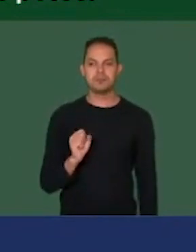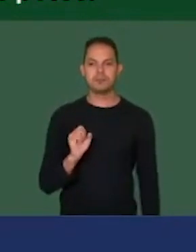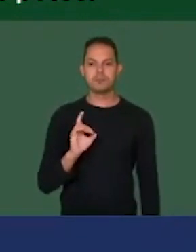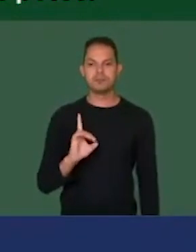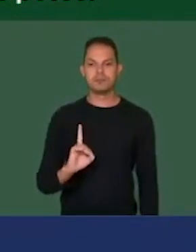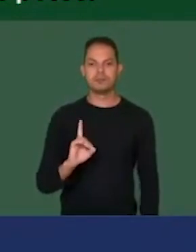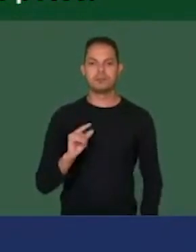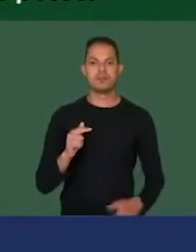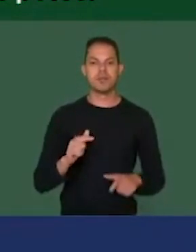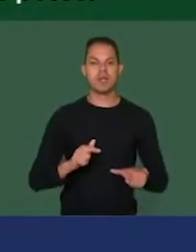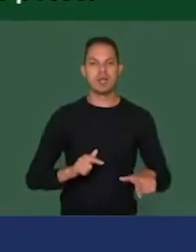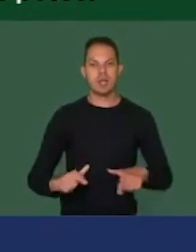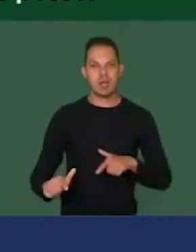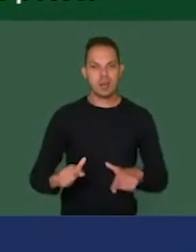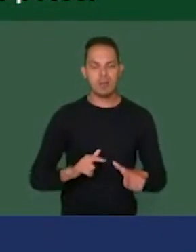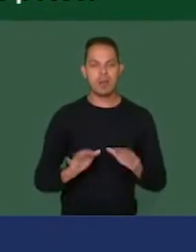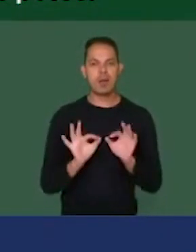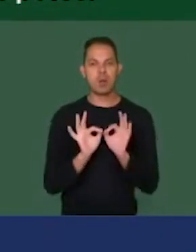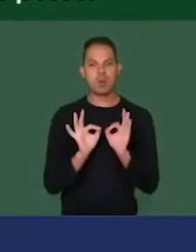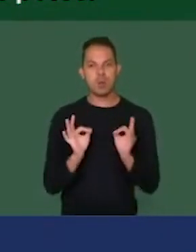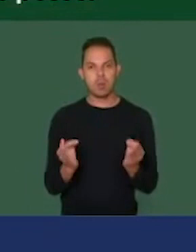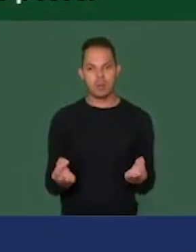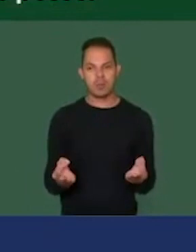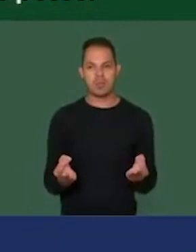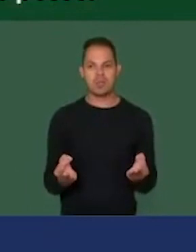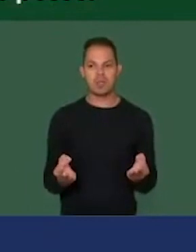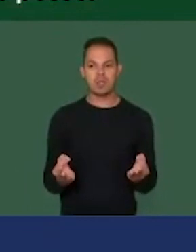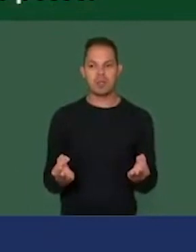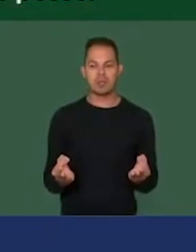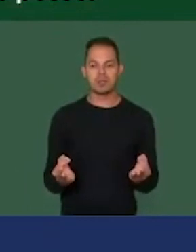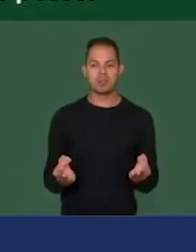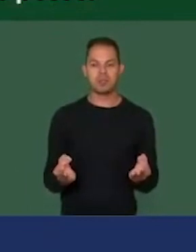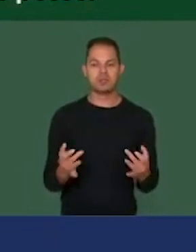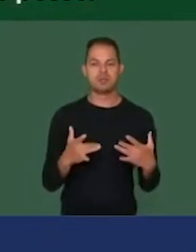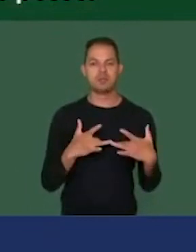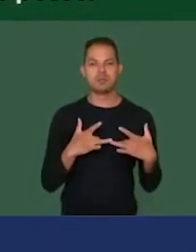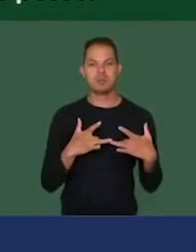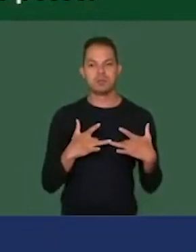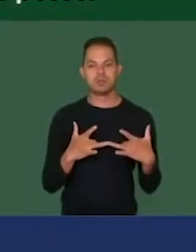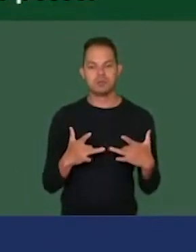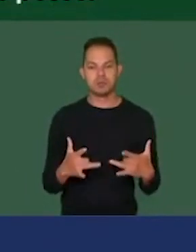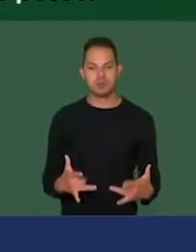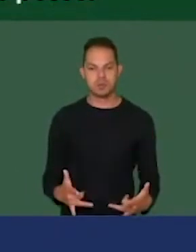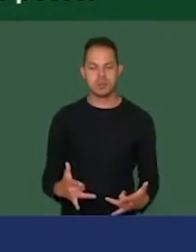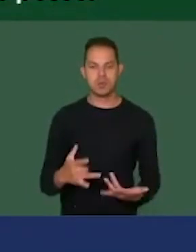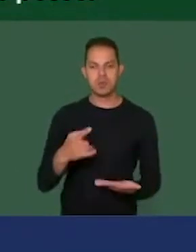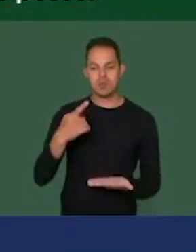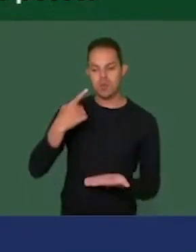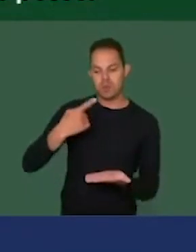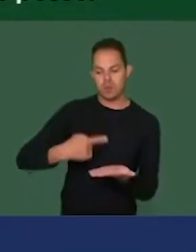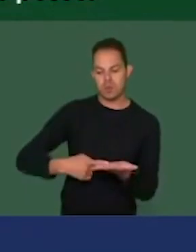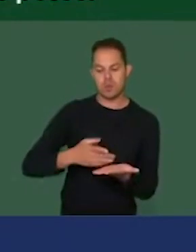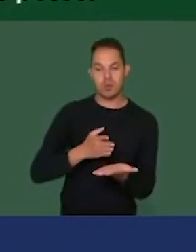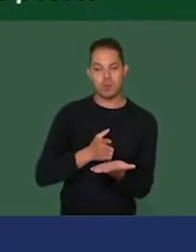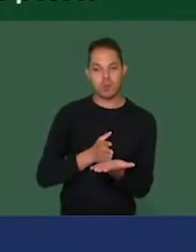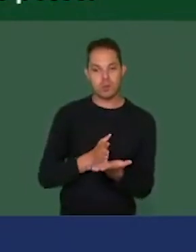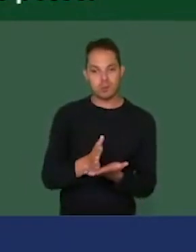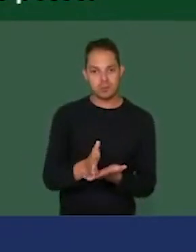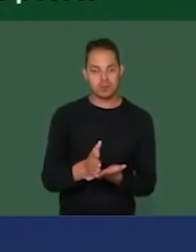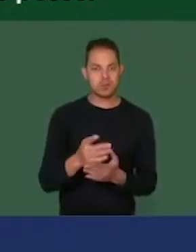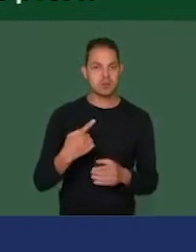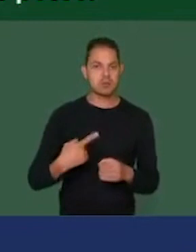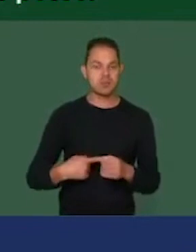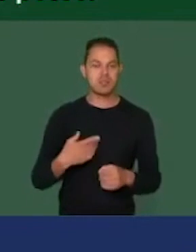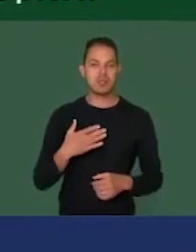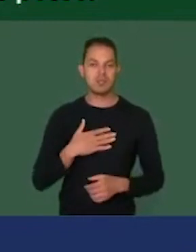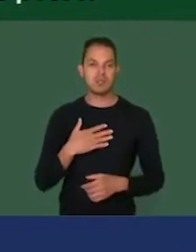Trabalho, humildade, muita disposição, absoluto compromisso com a minha terra, Passo Fundo, um